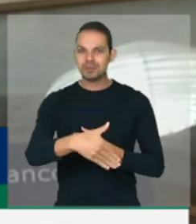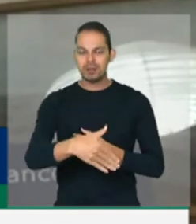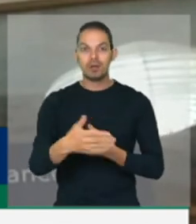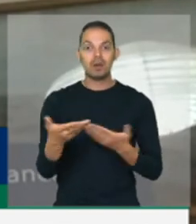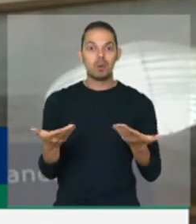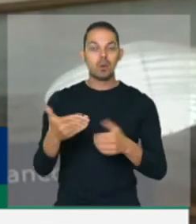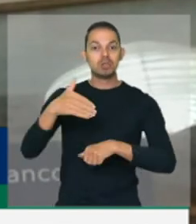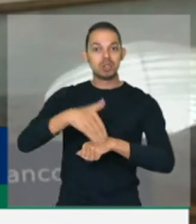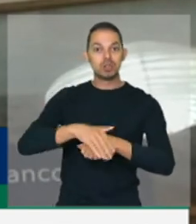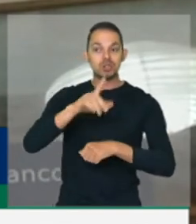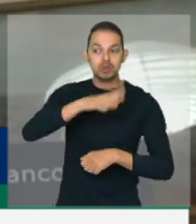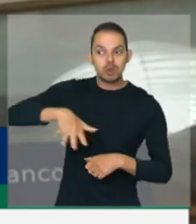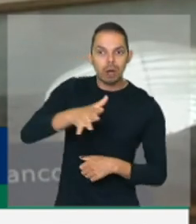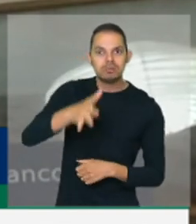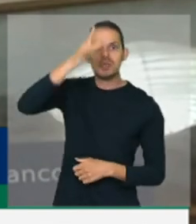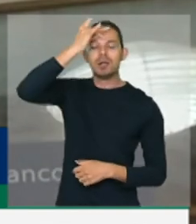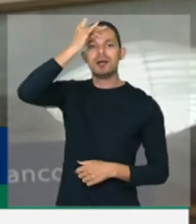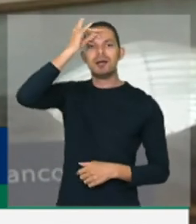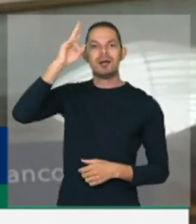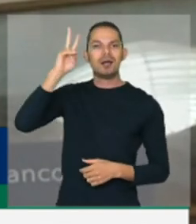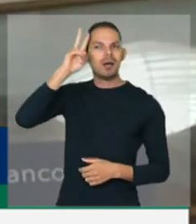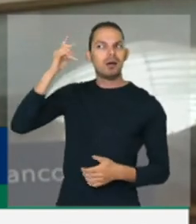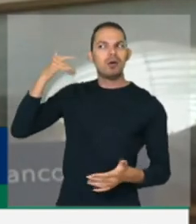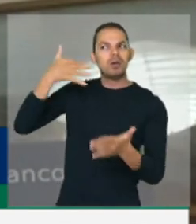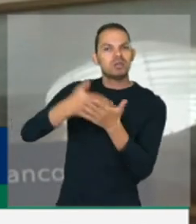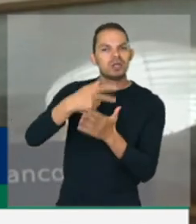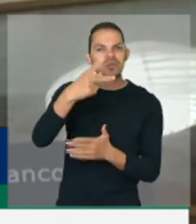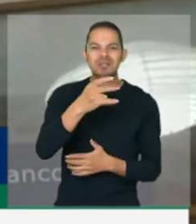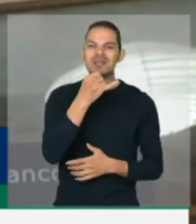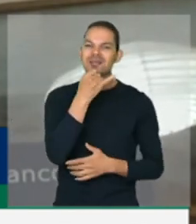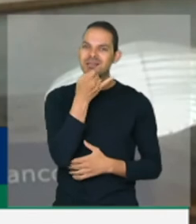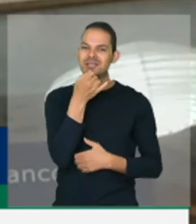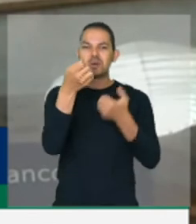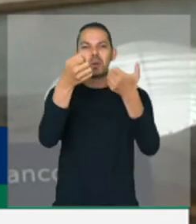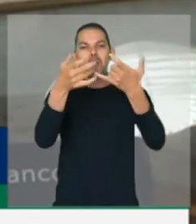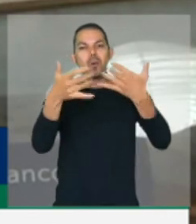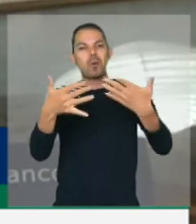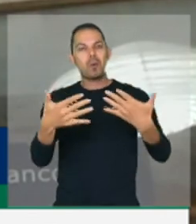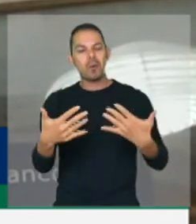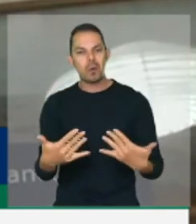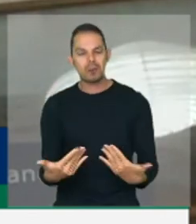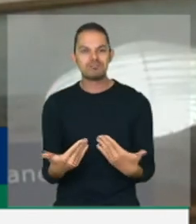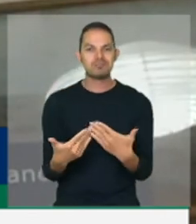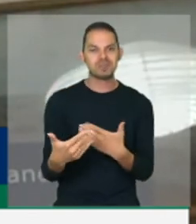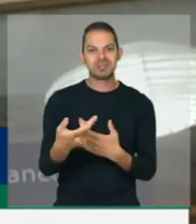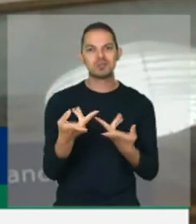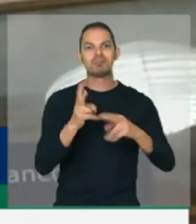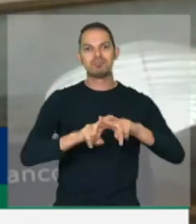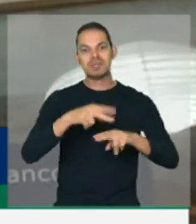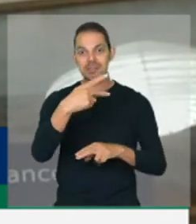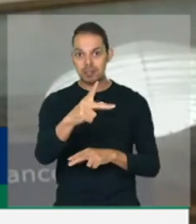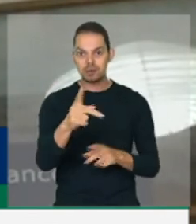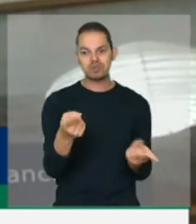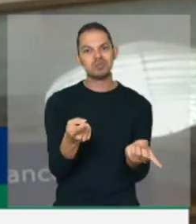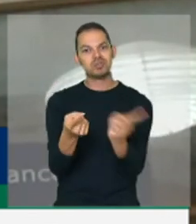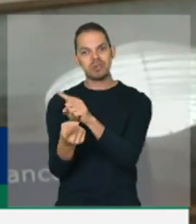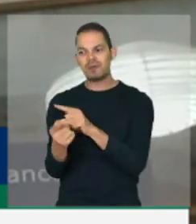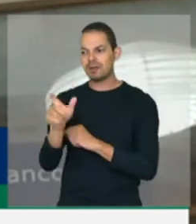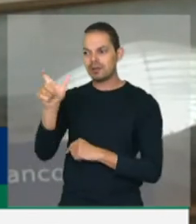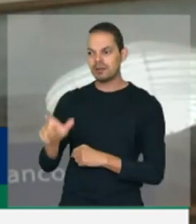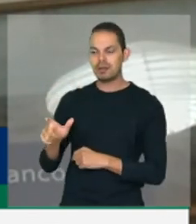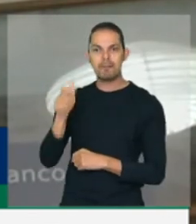de hoje, uma noite onde a sua história é lamentavelmente contada a partir da sua prisão, ao contrário da Marielle, que